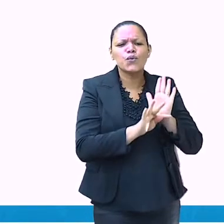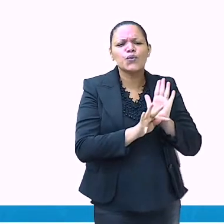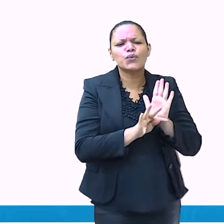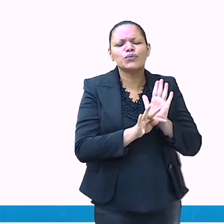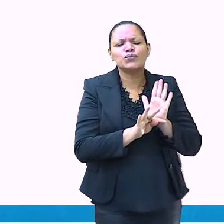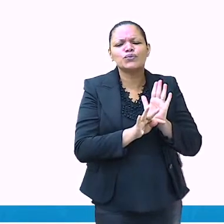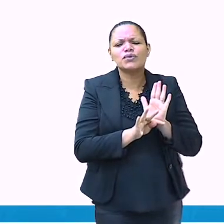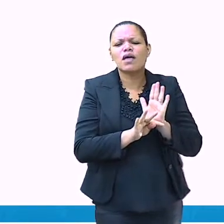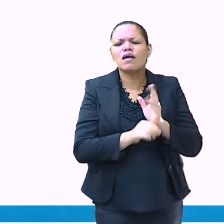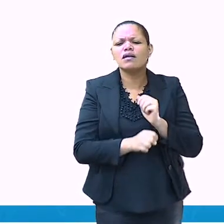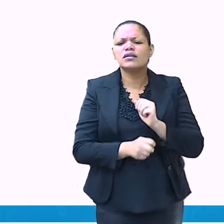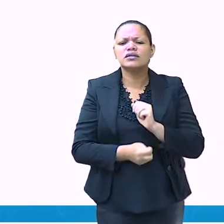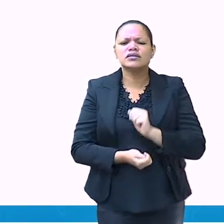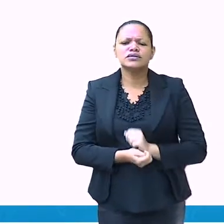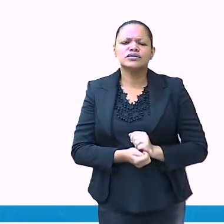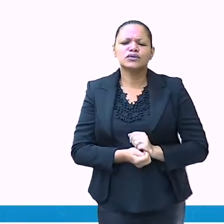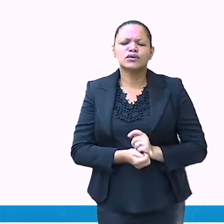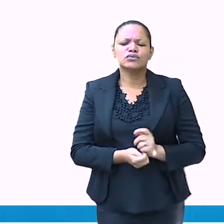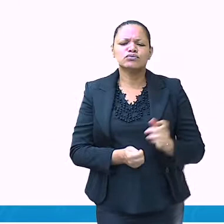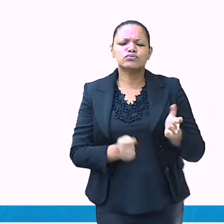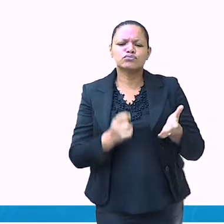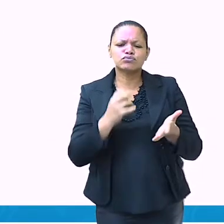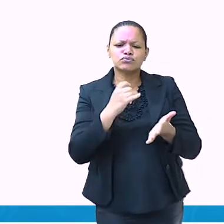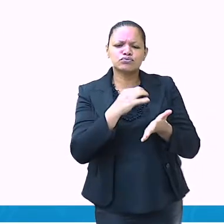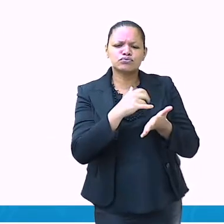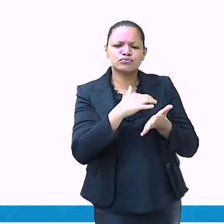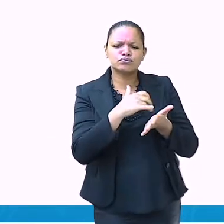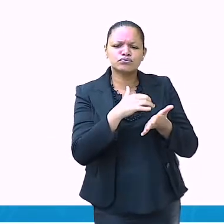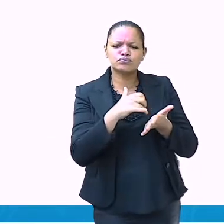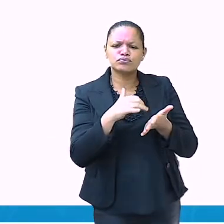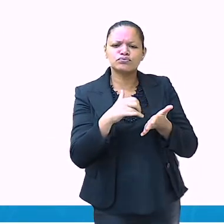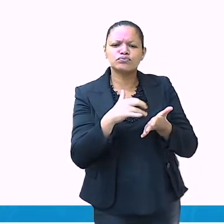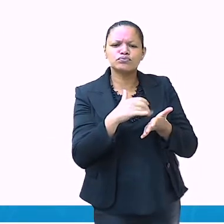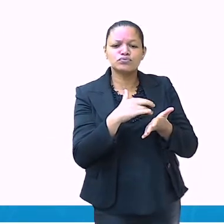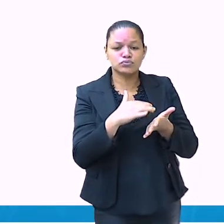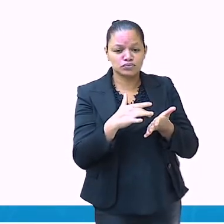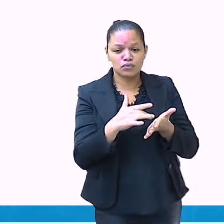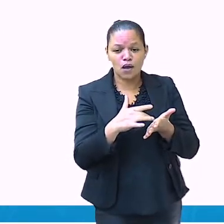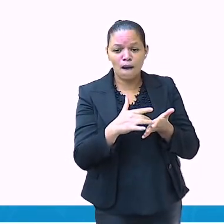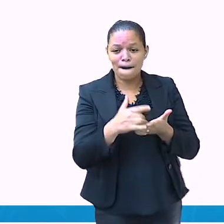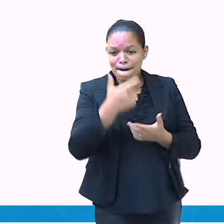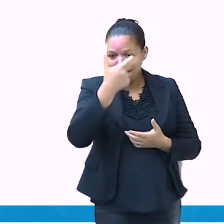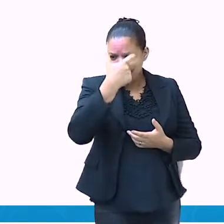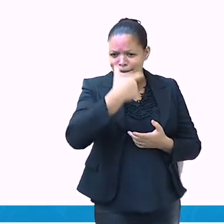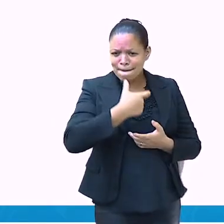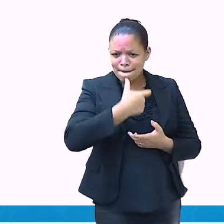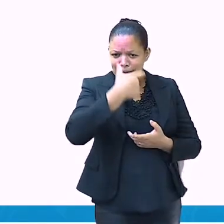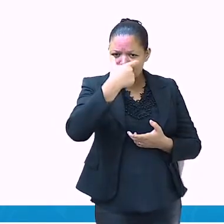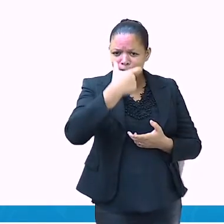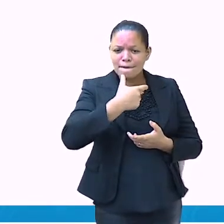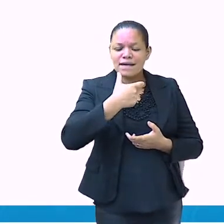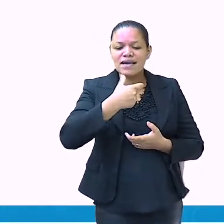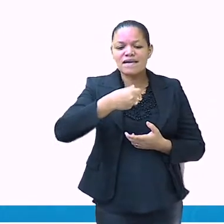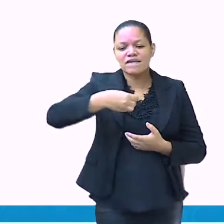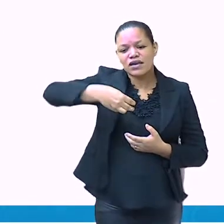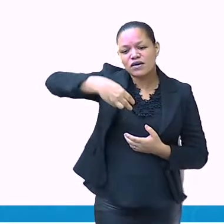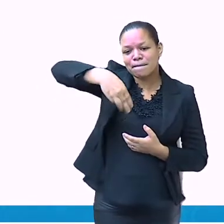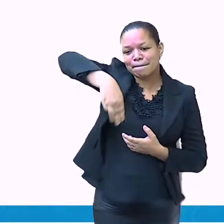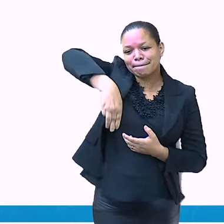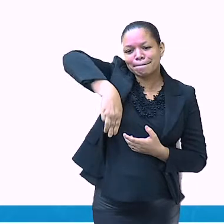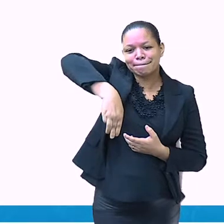a leitura digital do perfil de Martin Luther